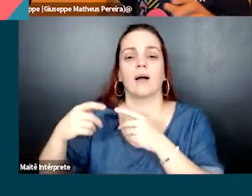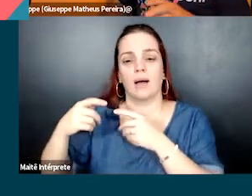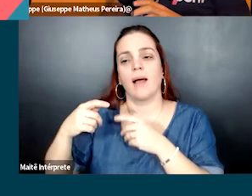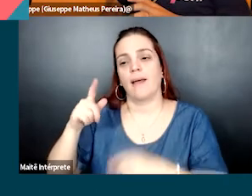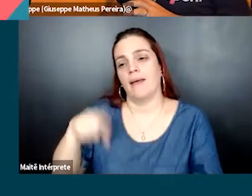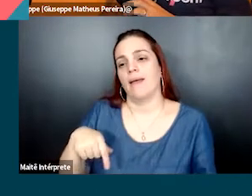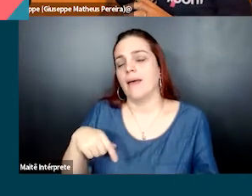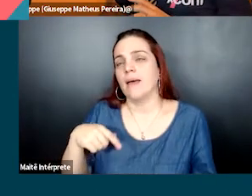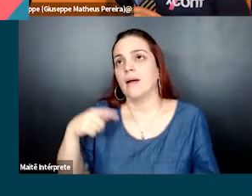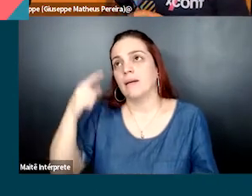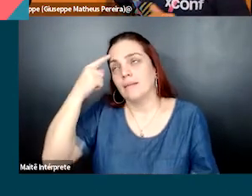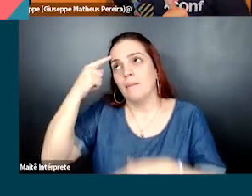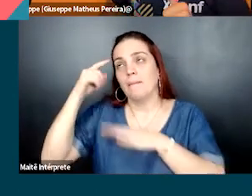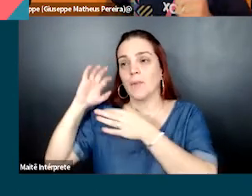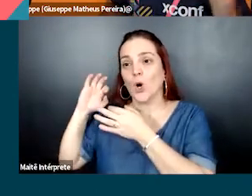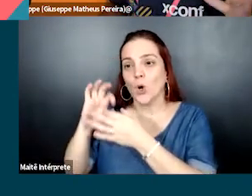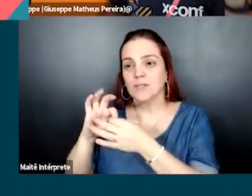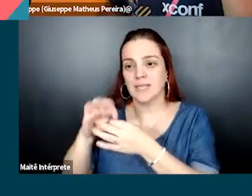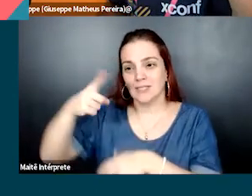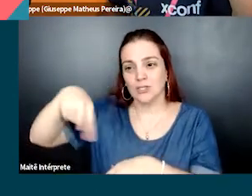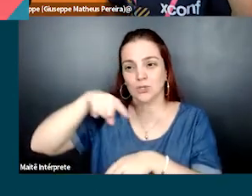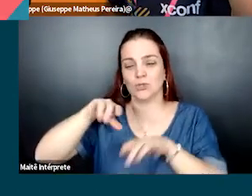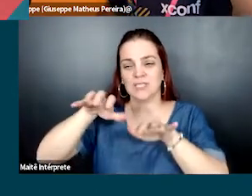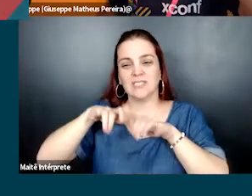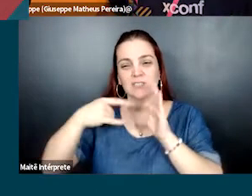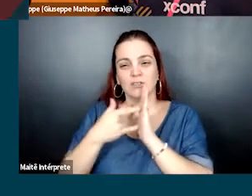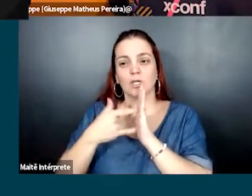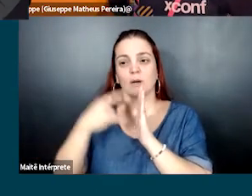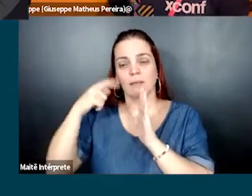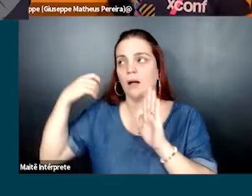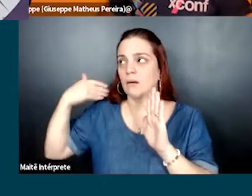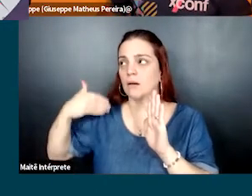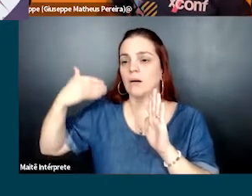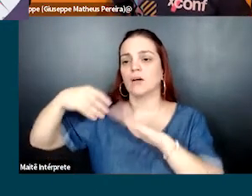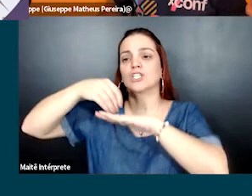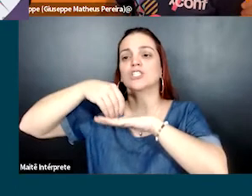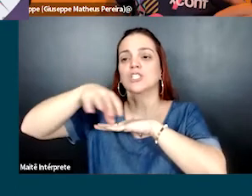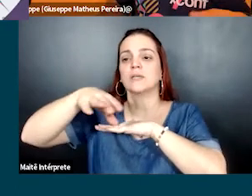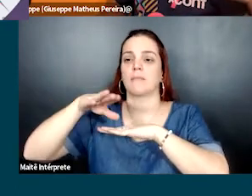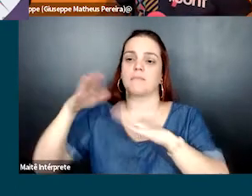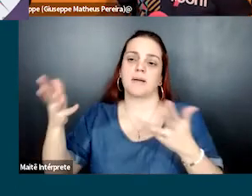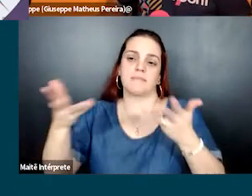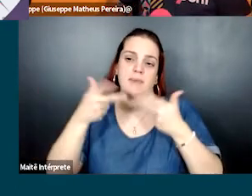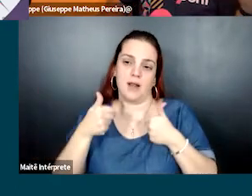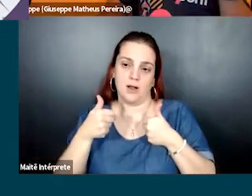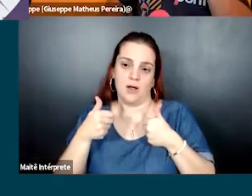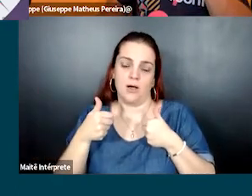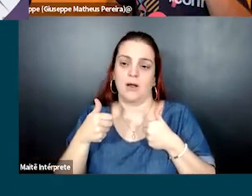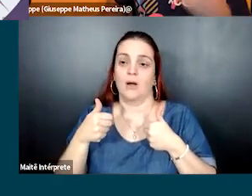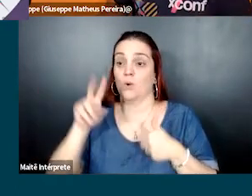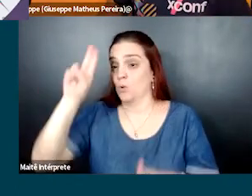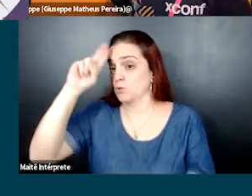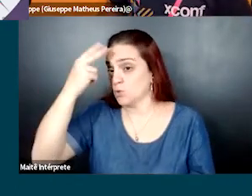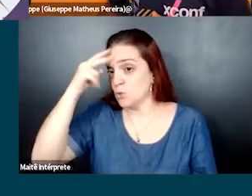para desenvolvedores essa linha de pensamento e fica as dicas aí do que a gente estava deixando passar, né? As jornadas do usuário,